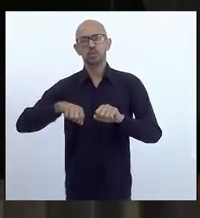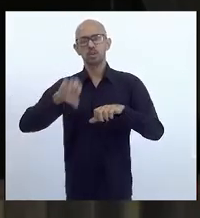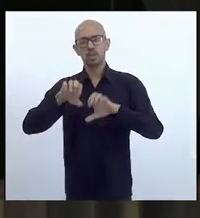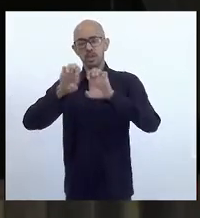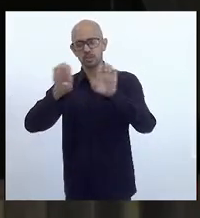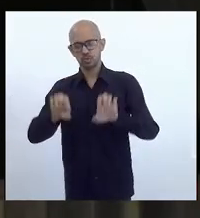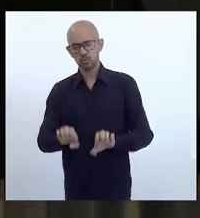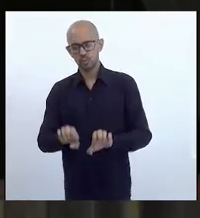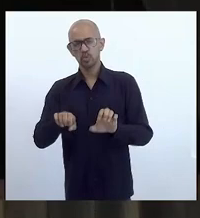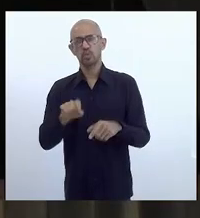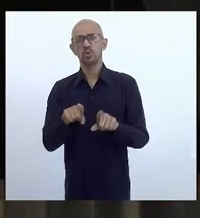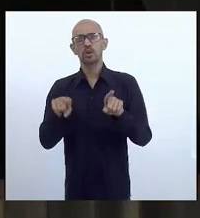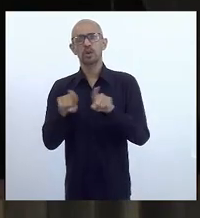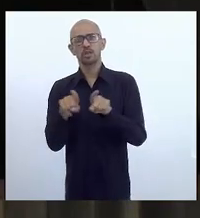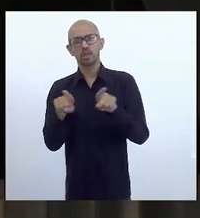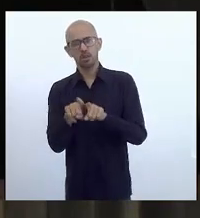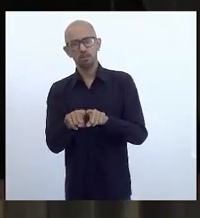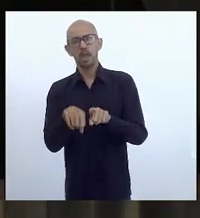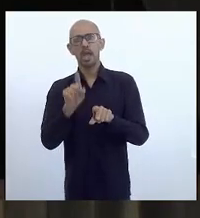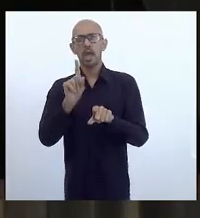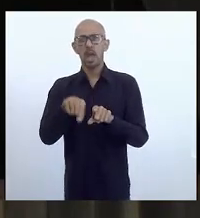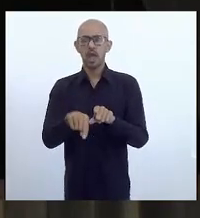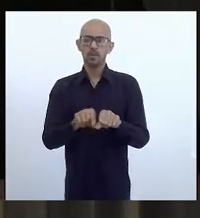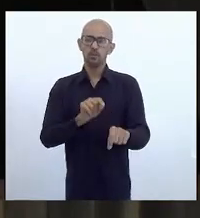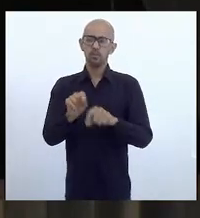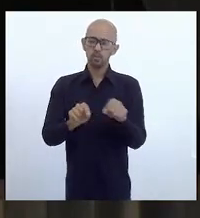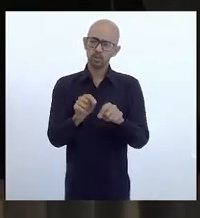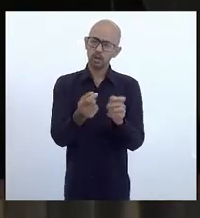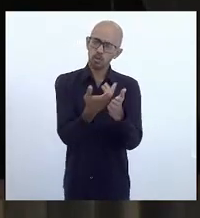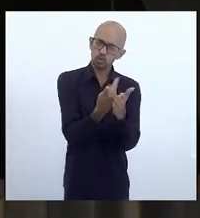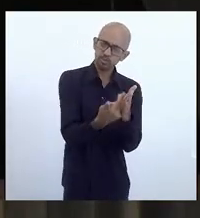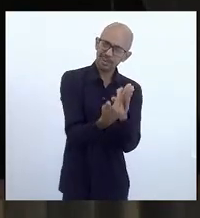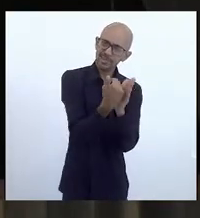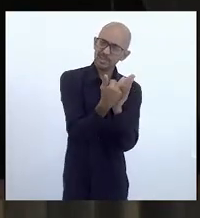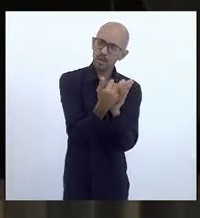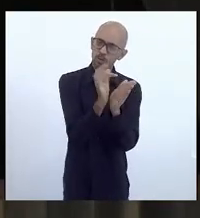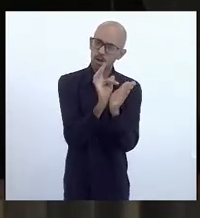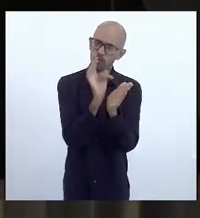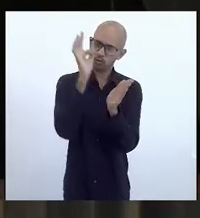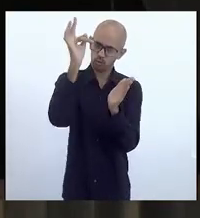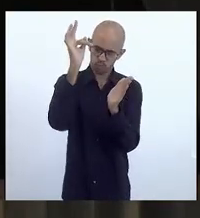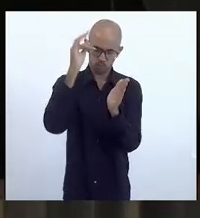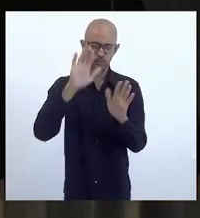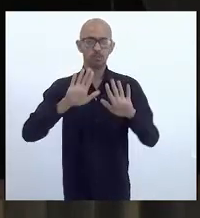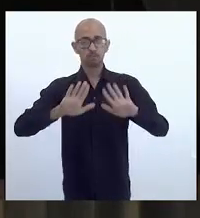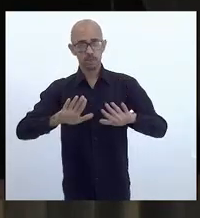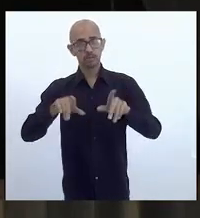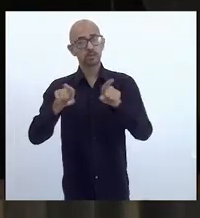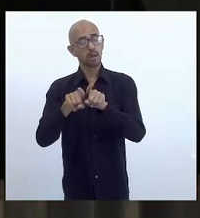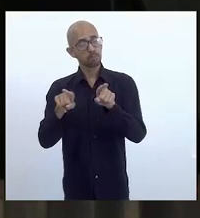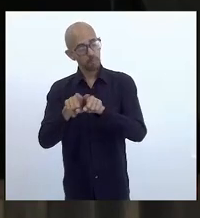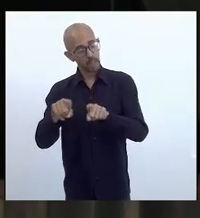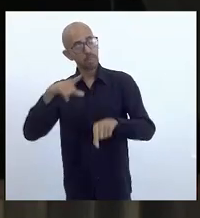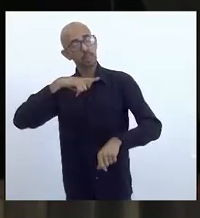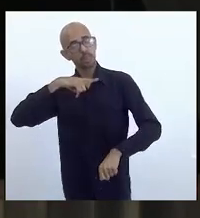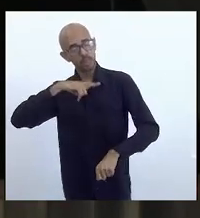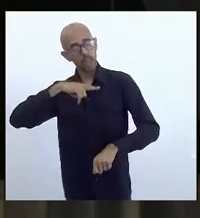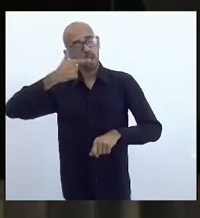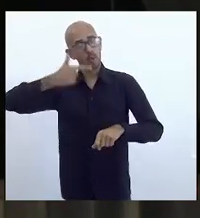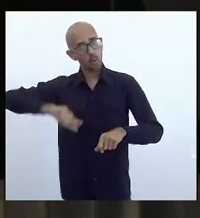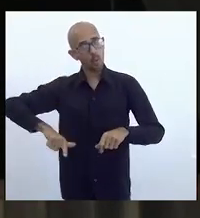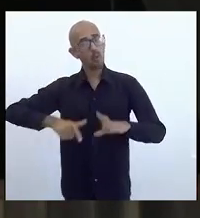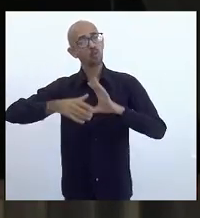infraestrutura, plano esse que está sendo desenhado a longo prazo. Do outro lado, temos também alguns